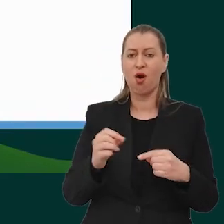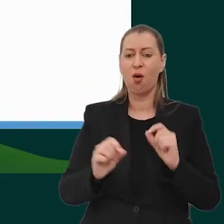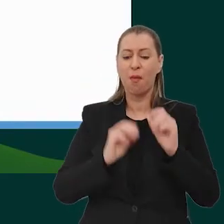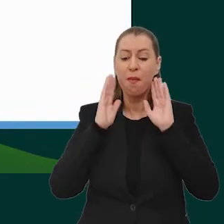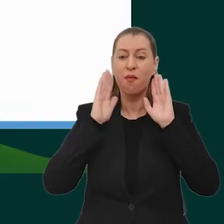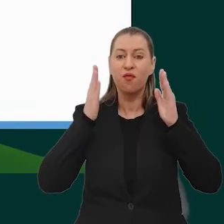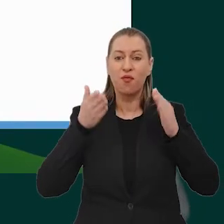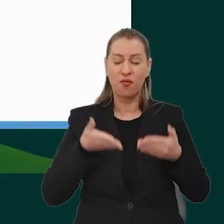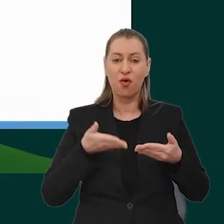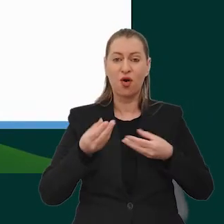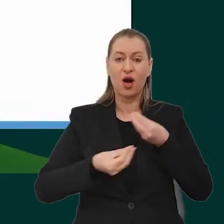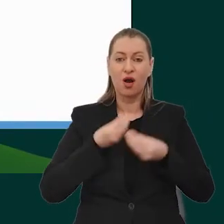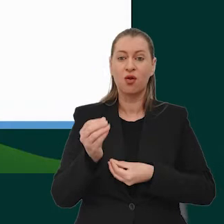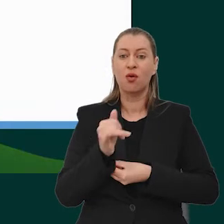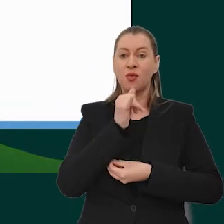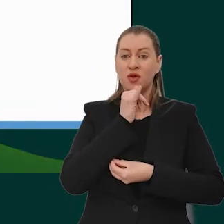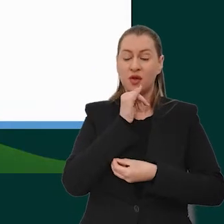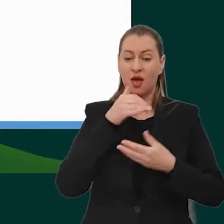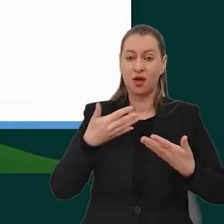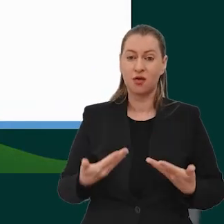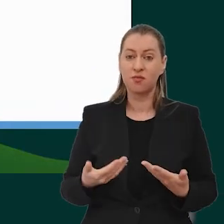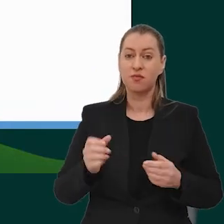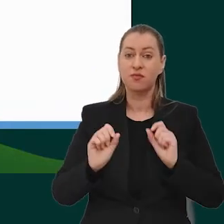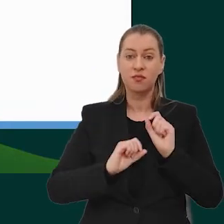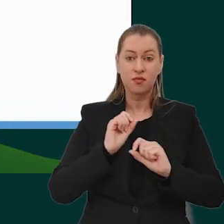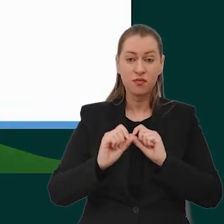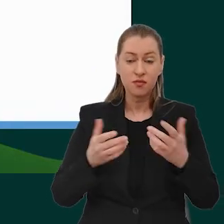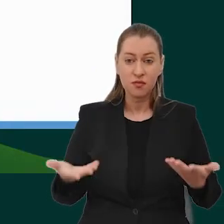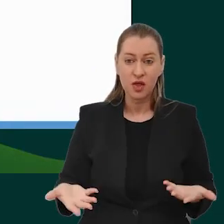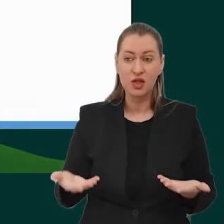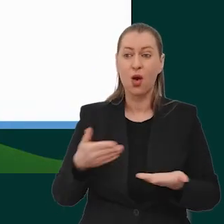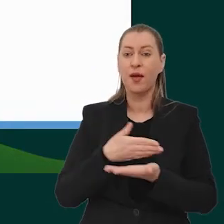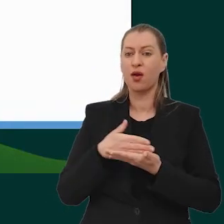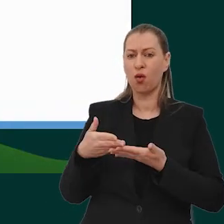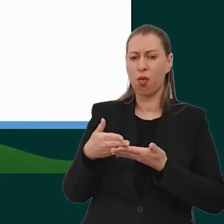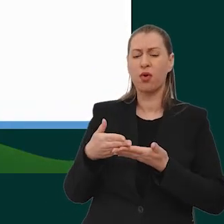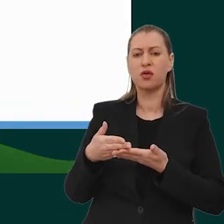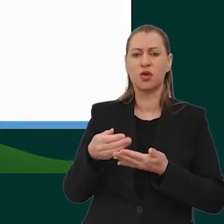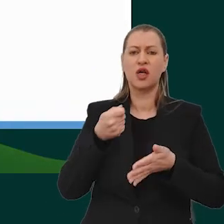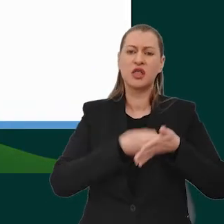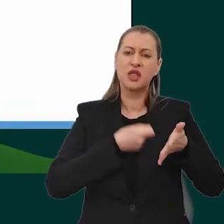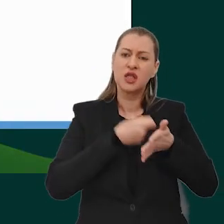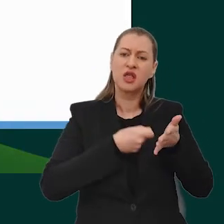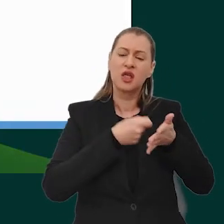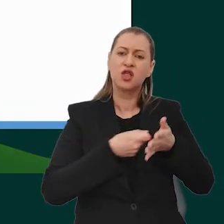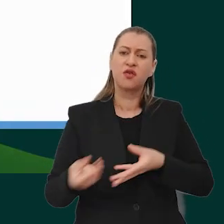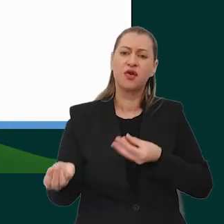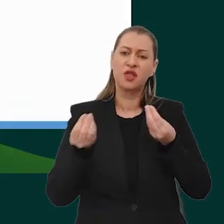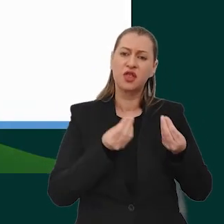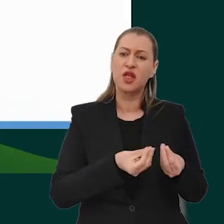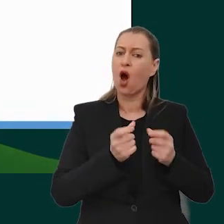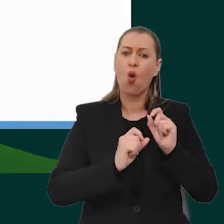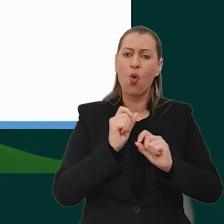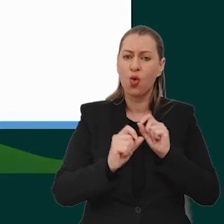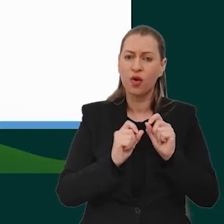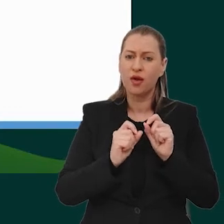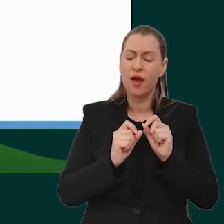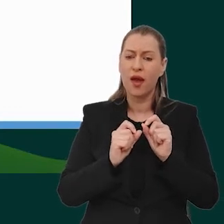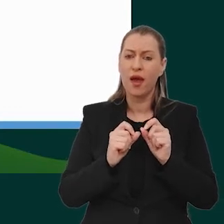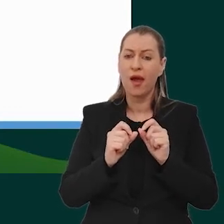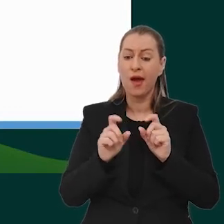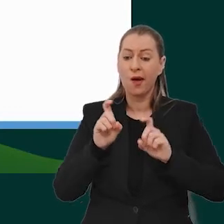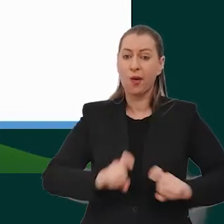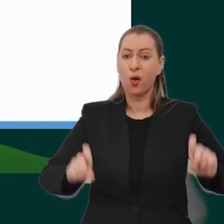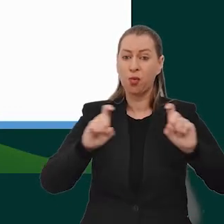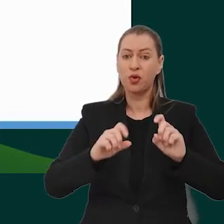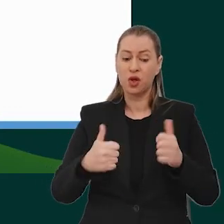para esse tipo de teste. Mas foi, então, o precursor dessa tentativa de trazer as máquinas próximas aos humanos